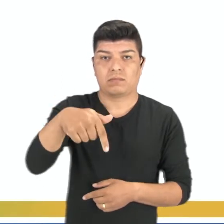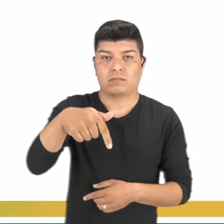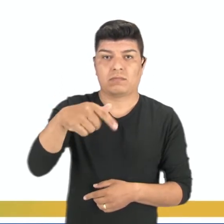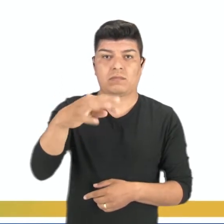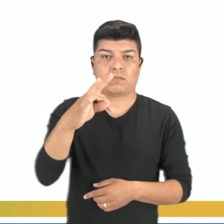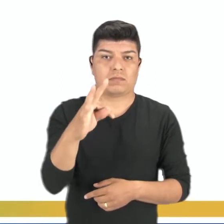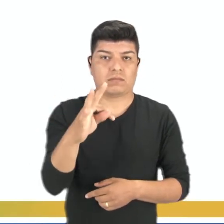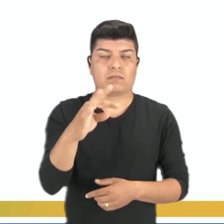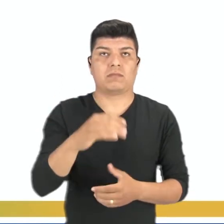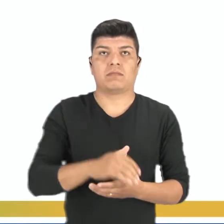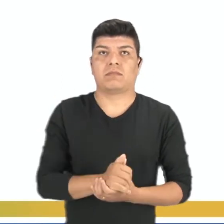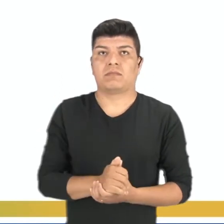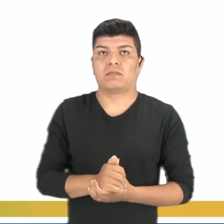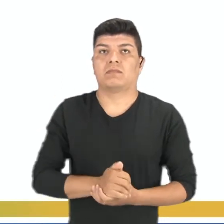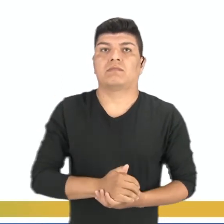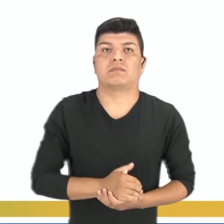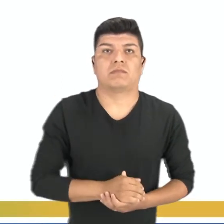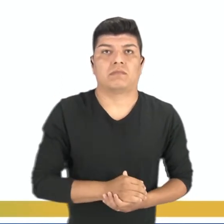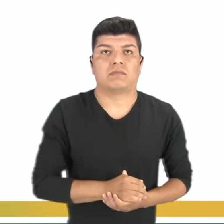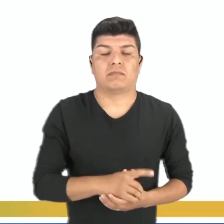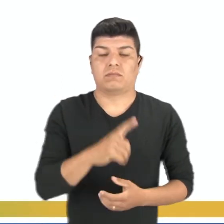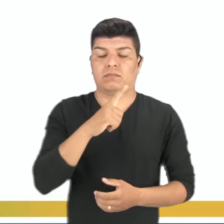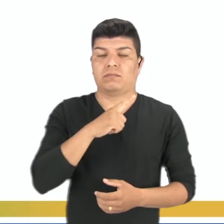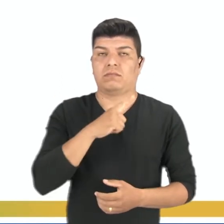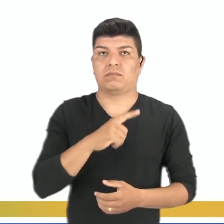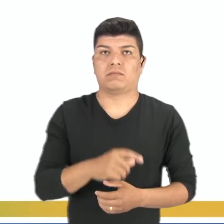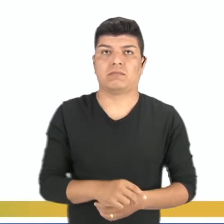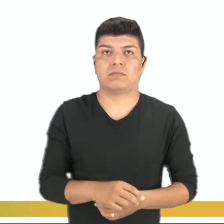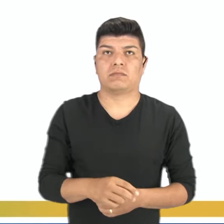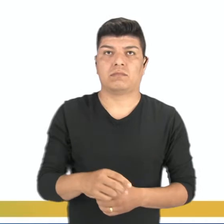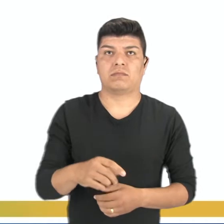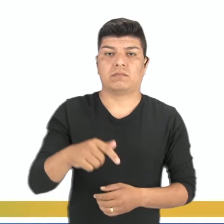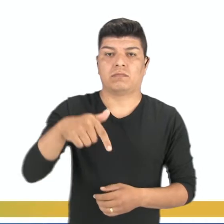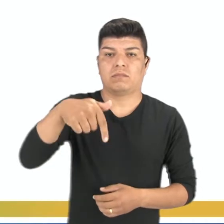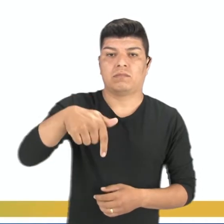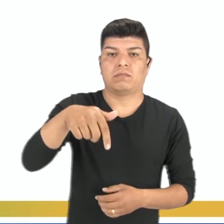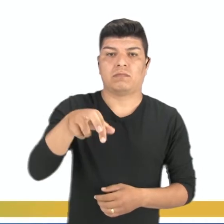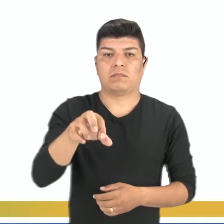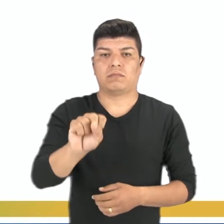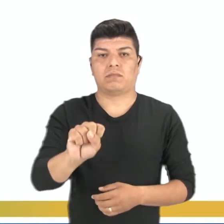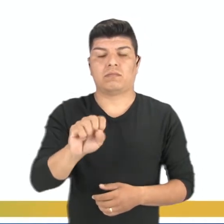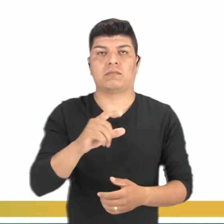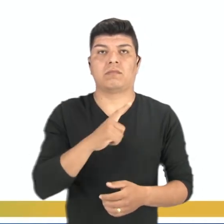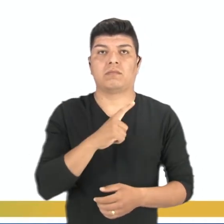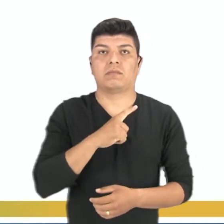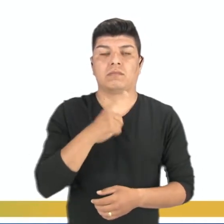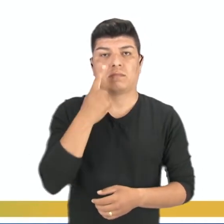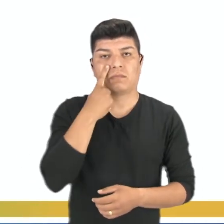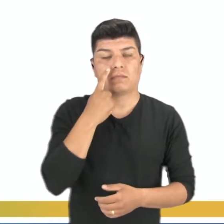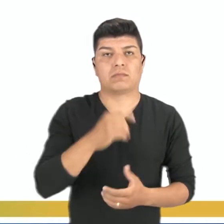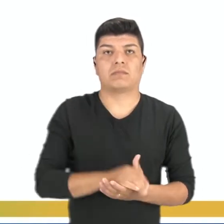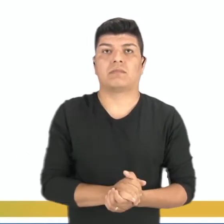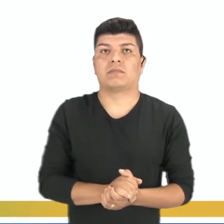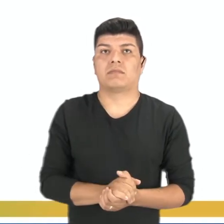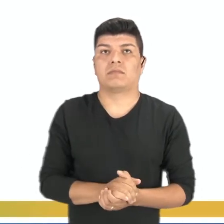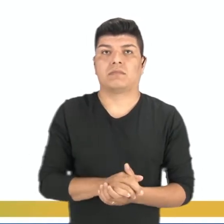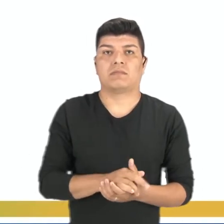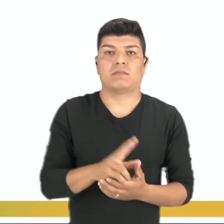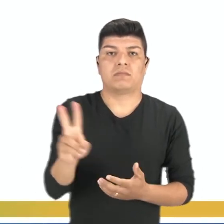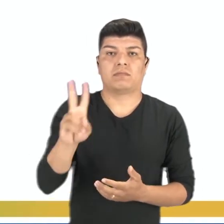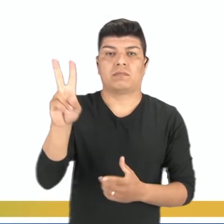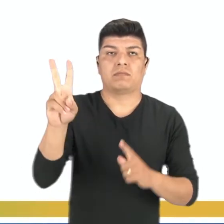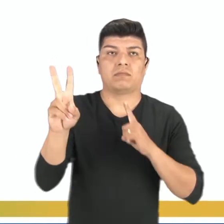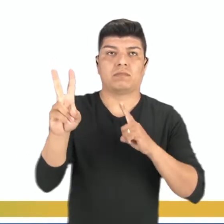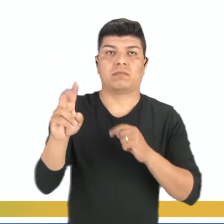QT, né? Temos a QS, e você observa que tem